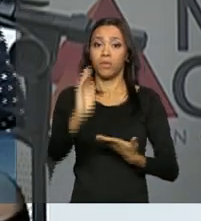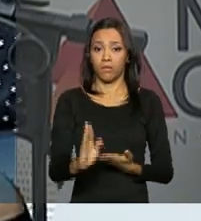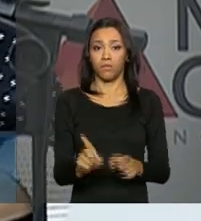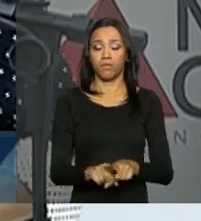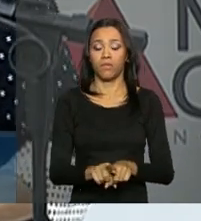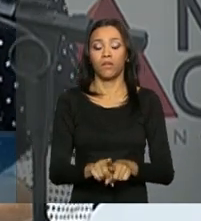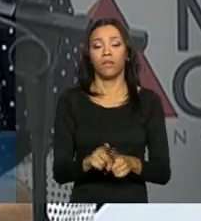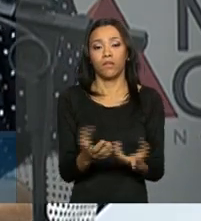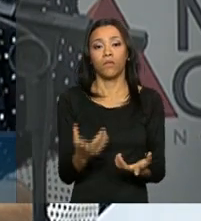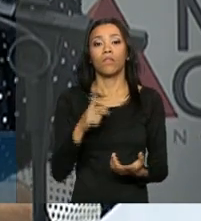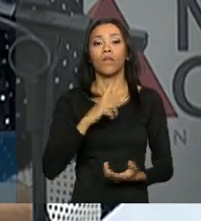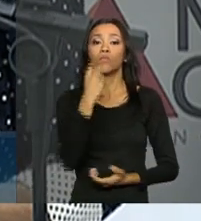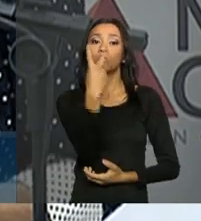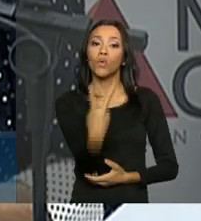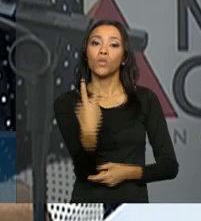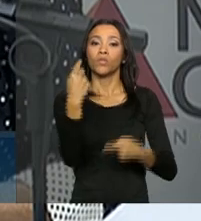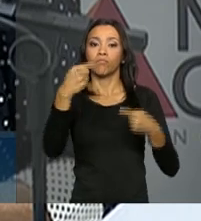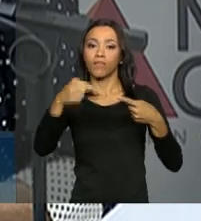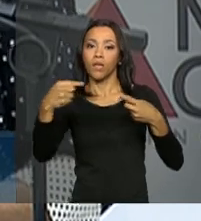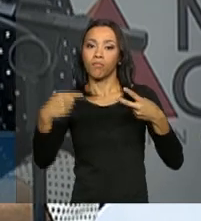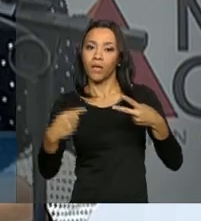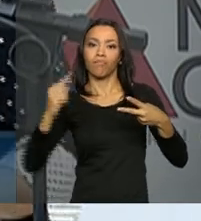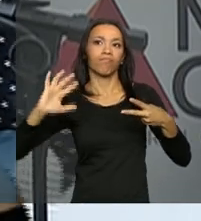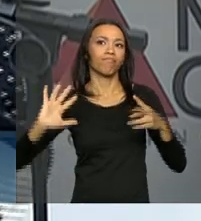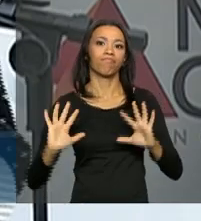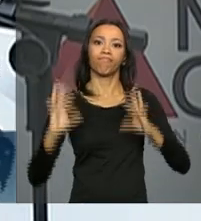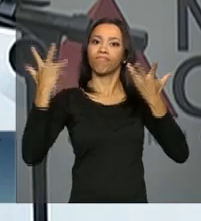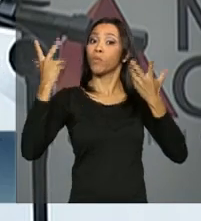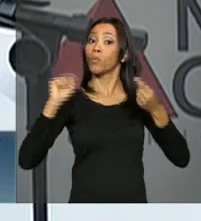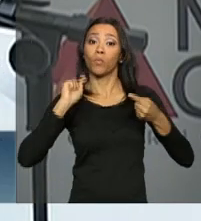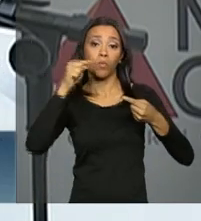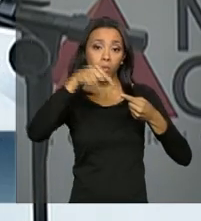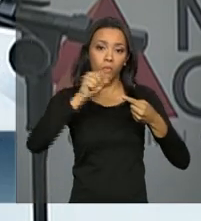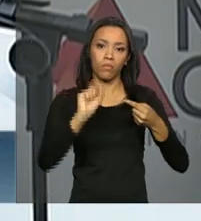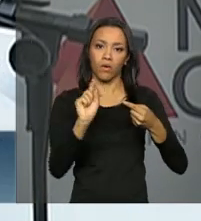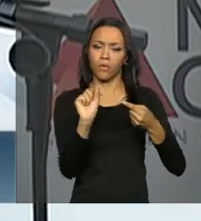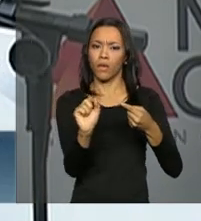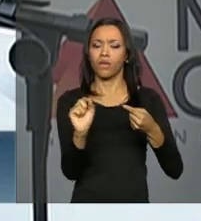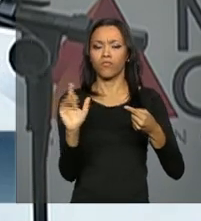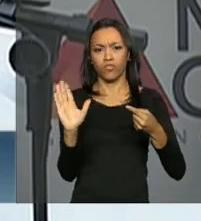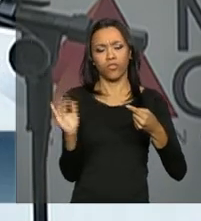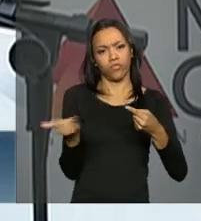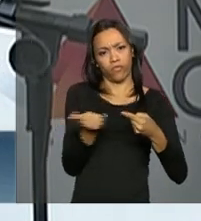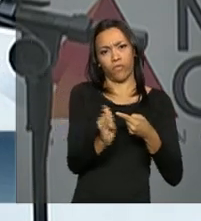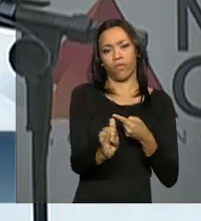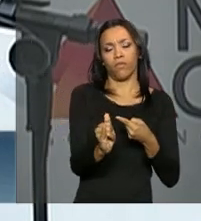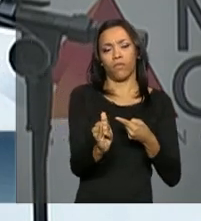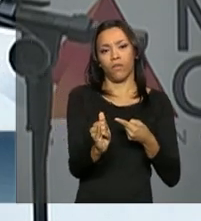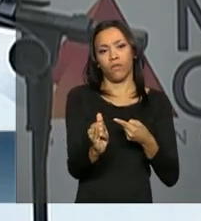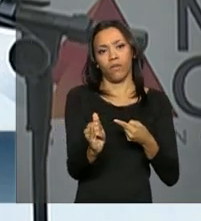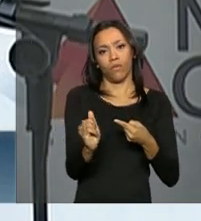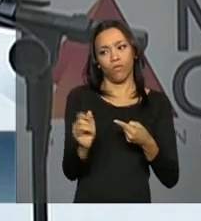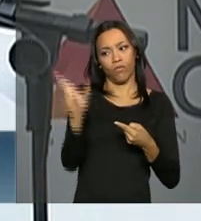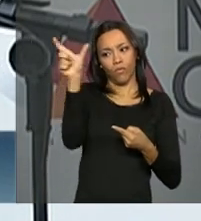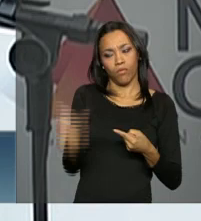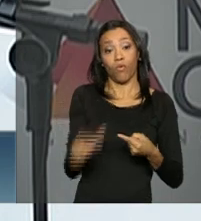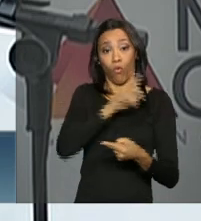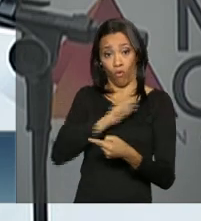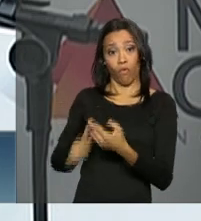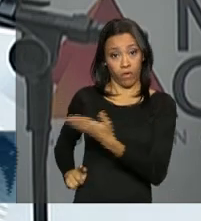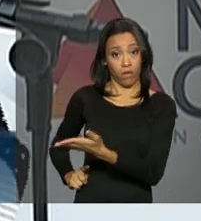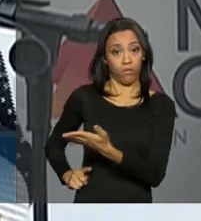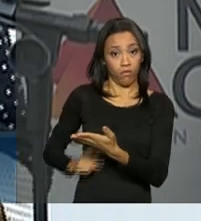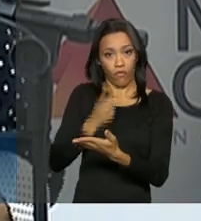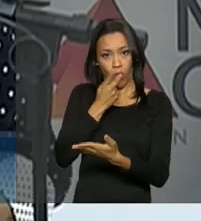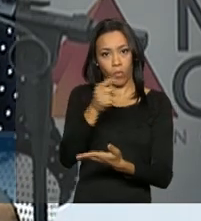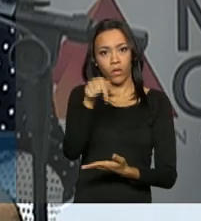nós temos duas razões para comemorar. Uma, como disse o nosso governador Pimentel,